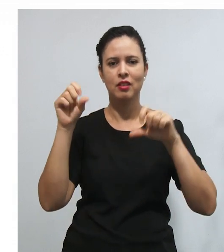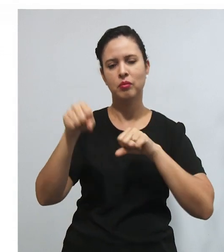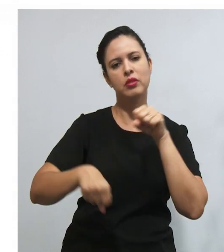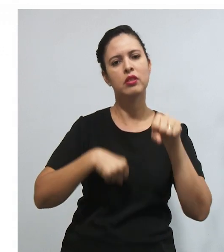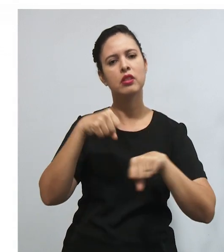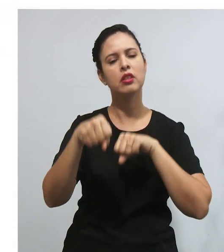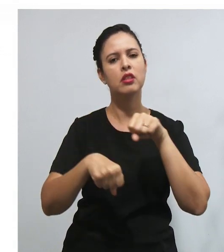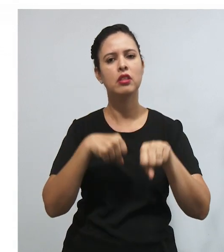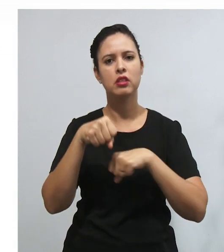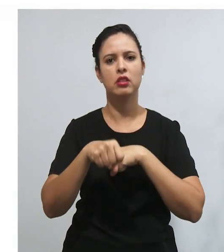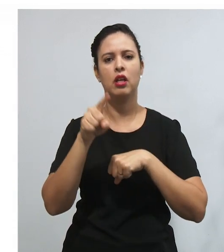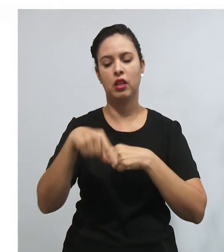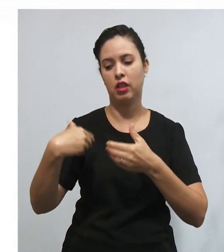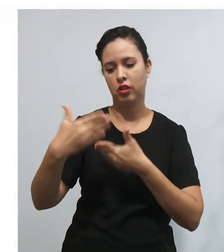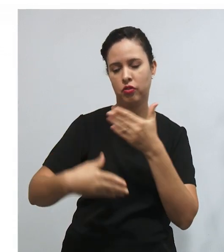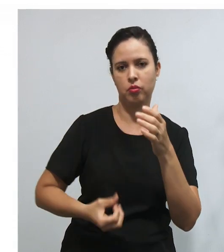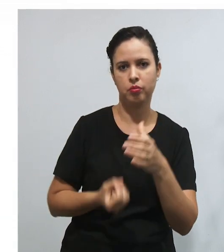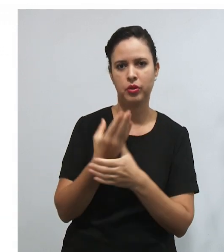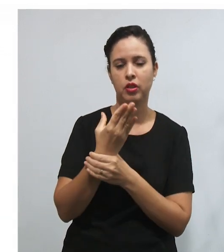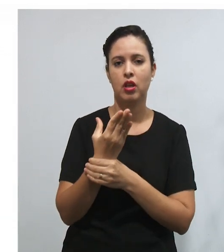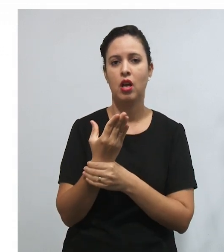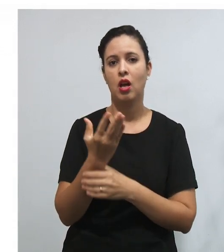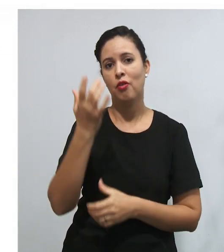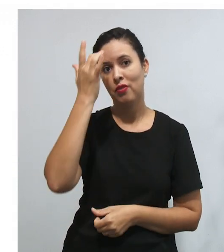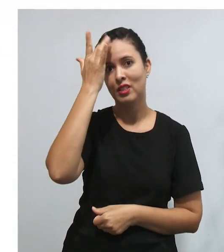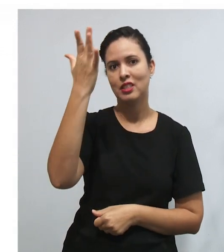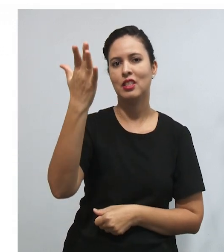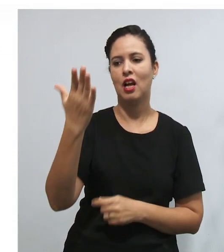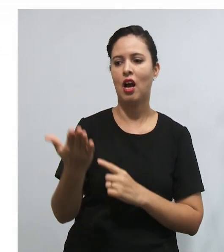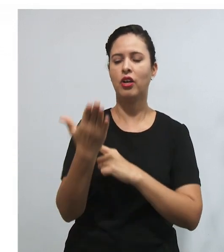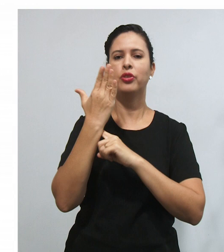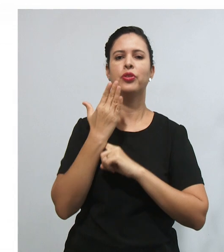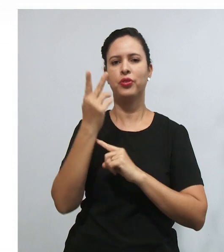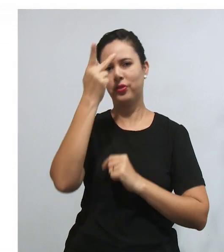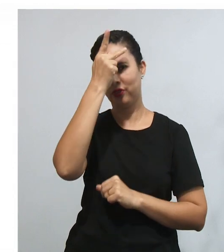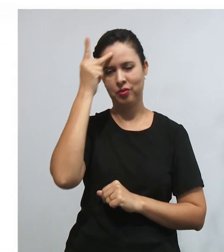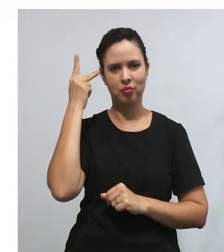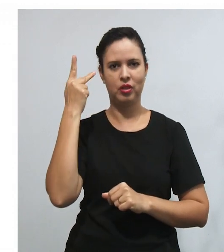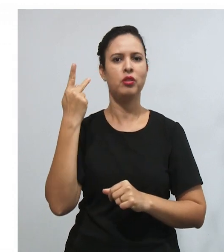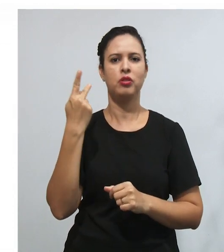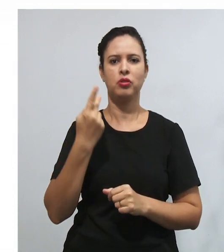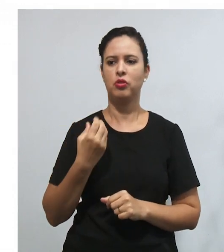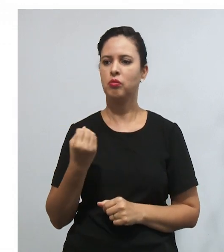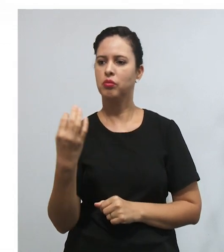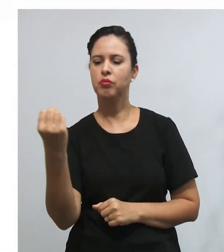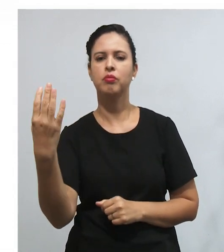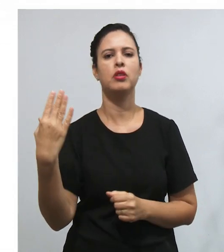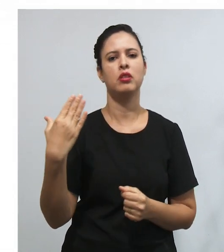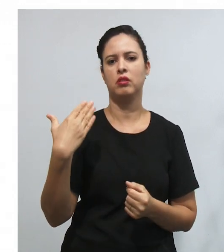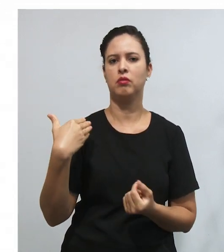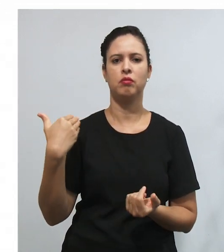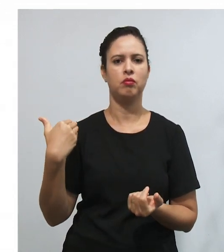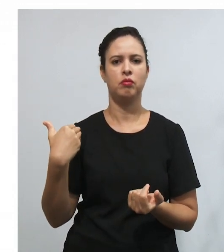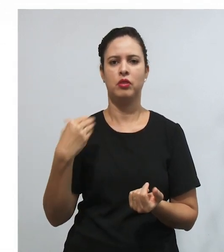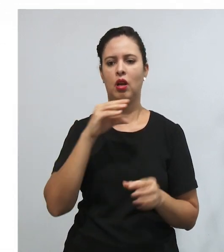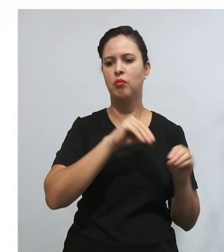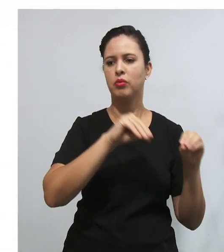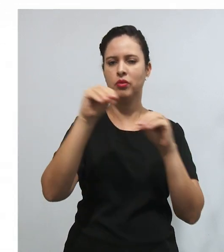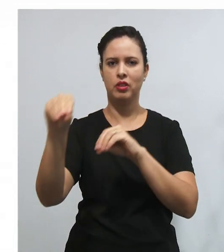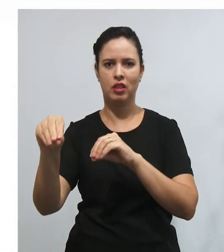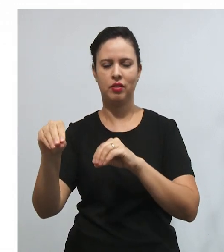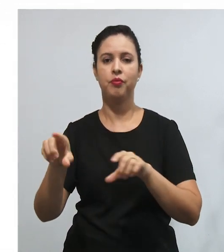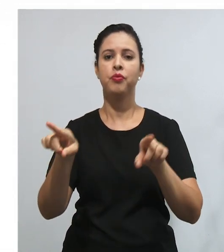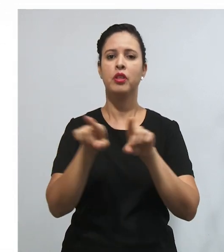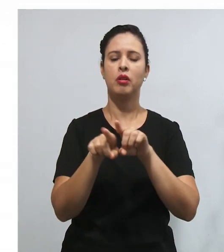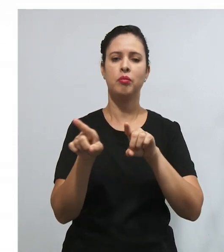né? Foi desenvolvido pelo homem para facilitar o quê? A locomoção, então é uma tecnologia. Um aparelho de ar-condicionado, uma tecnologia que